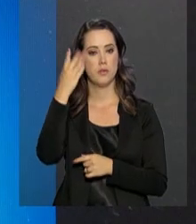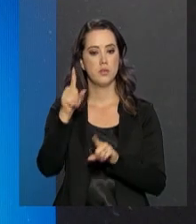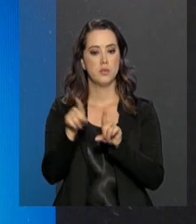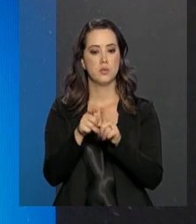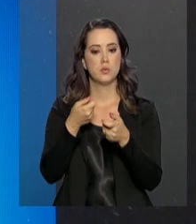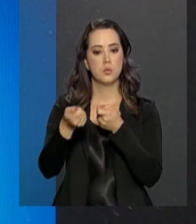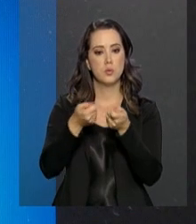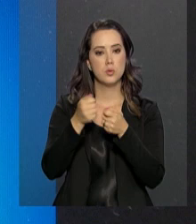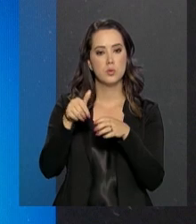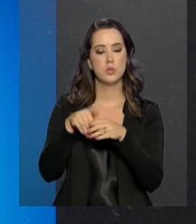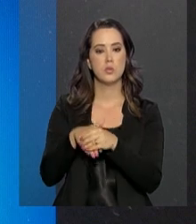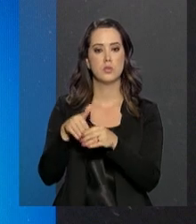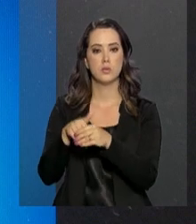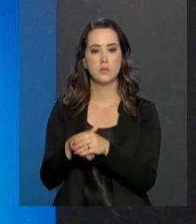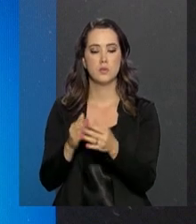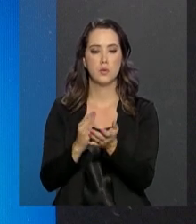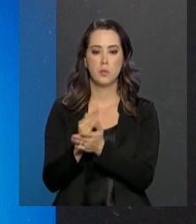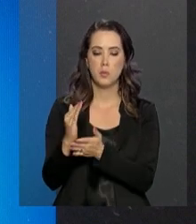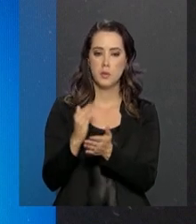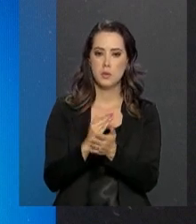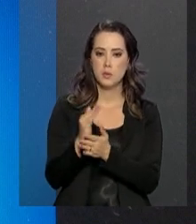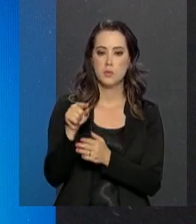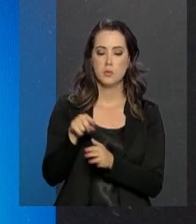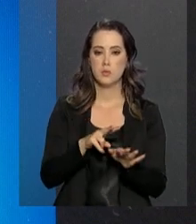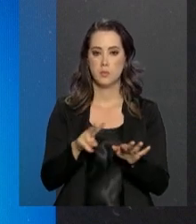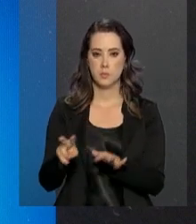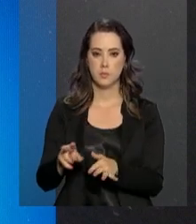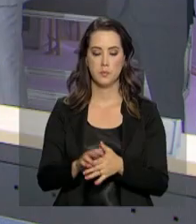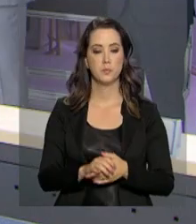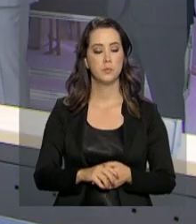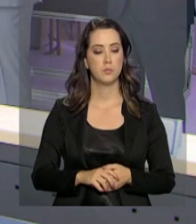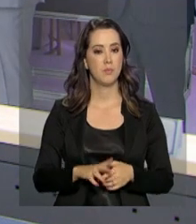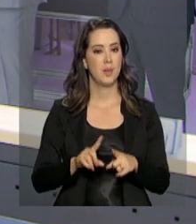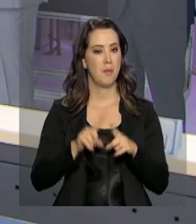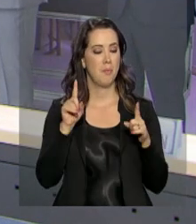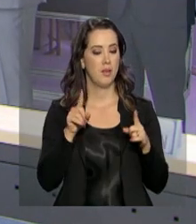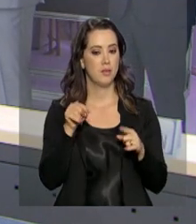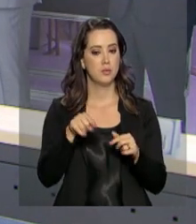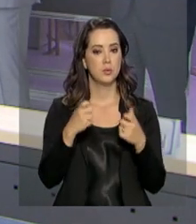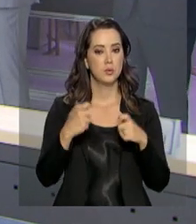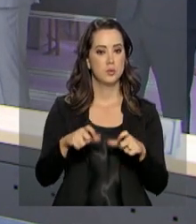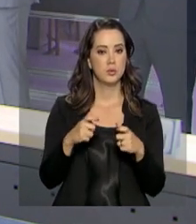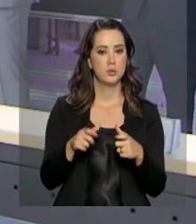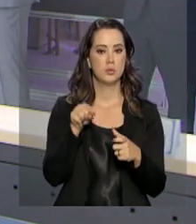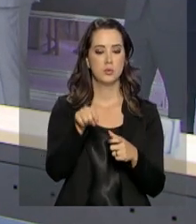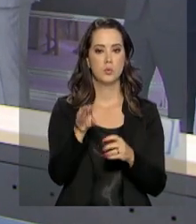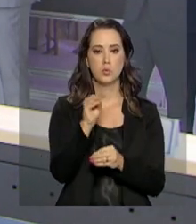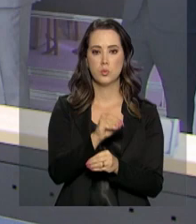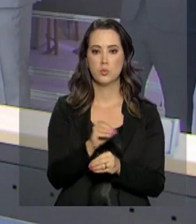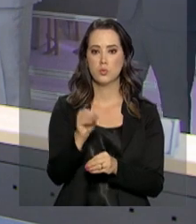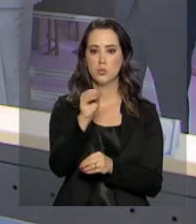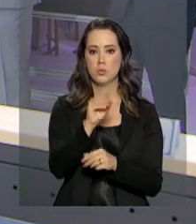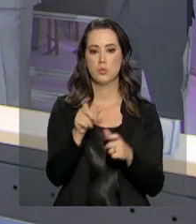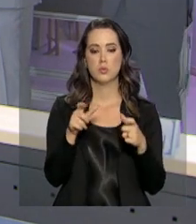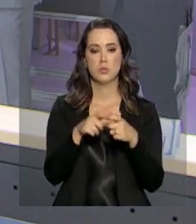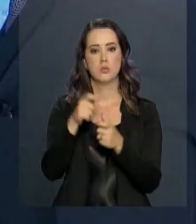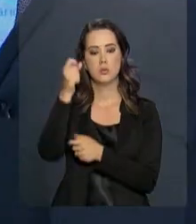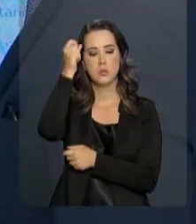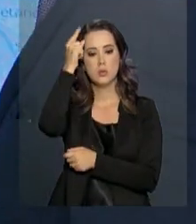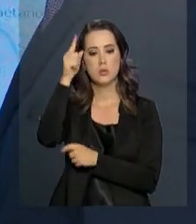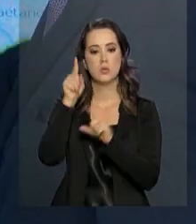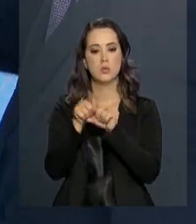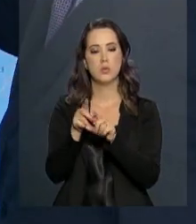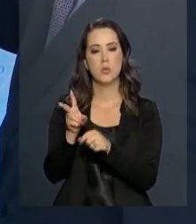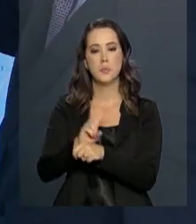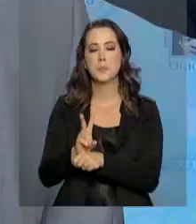controle das eleições que entrou em funcionamento nesta semana mas encontra o centro de eleições cuida da parte de inteligência e